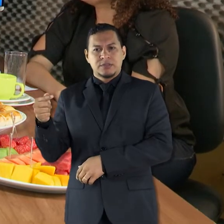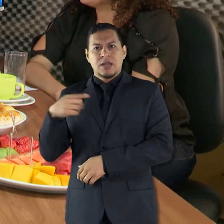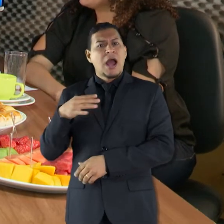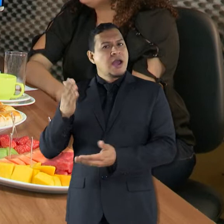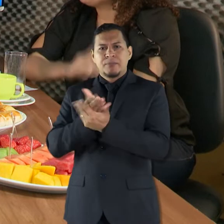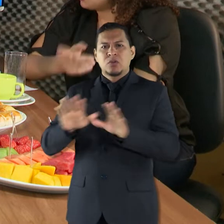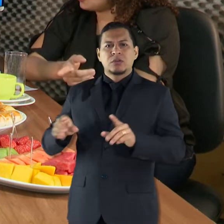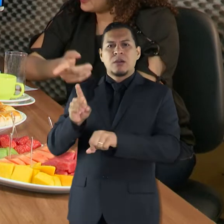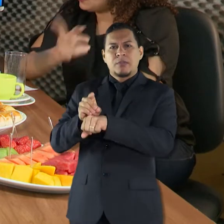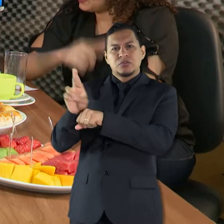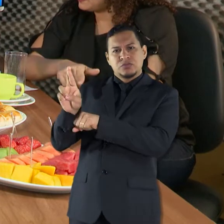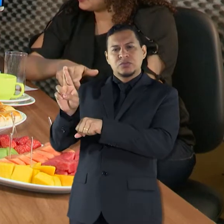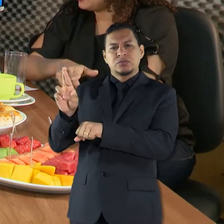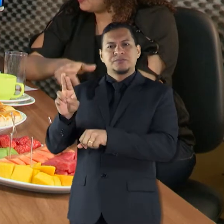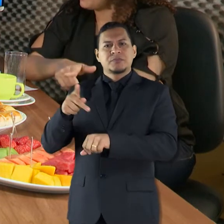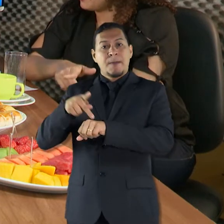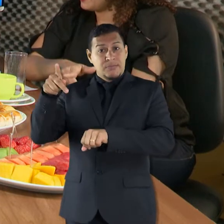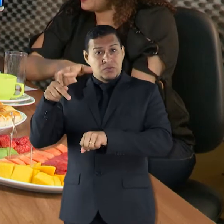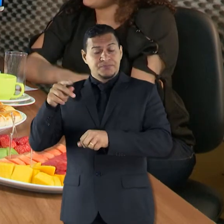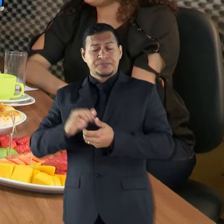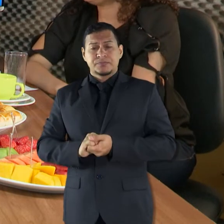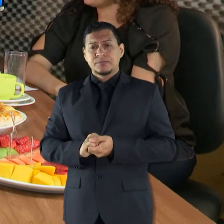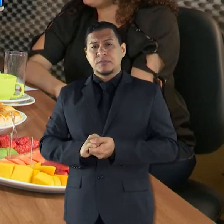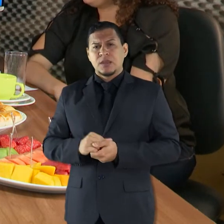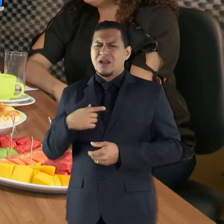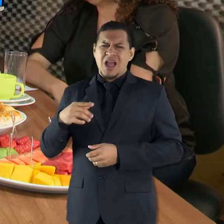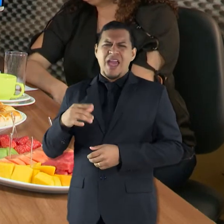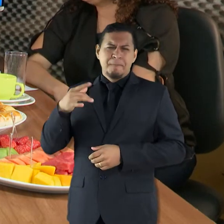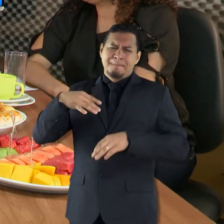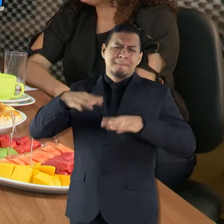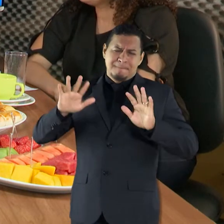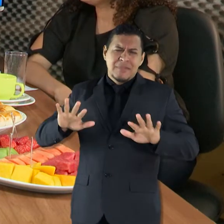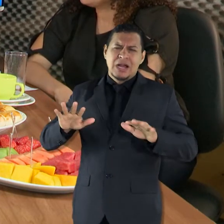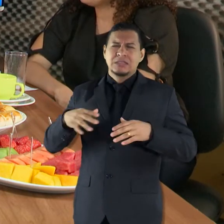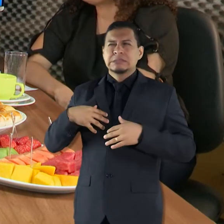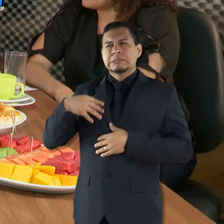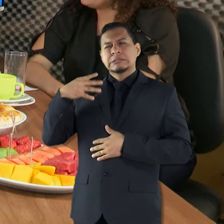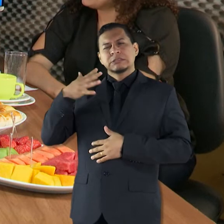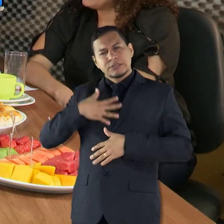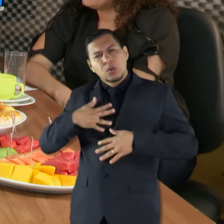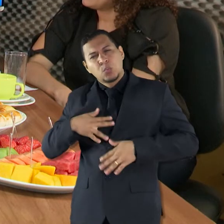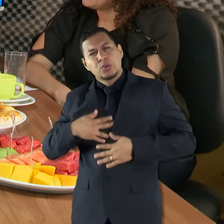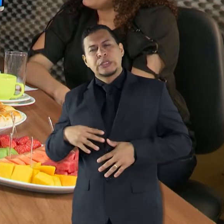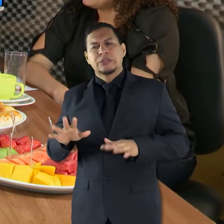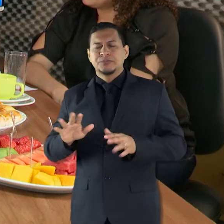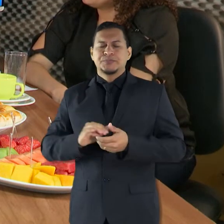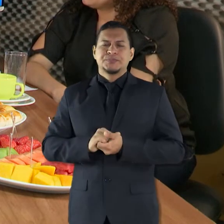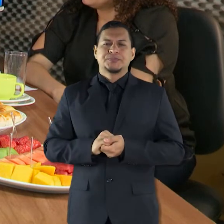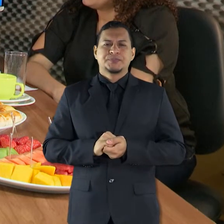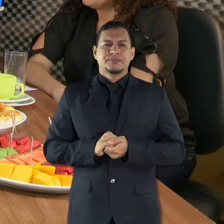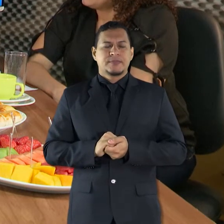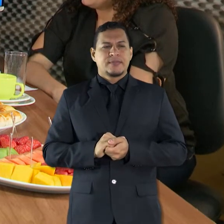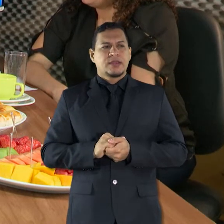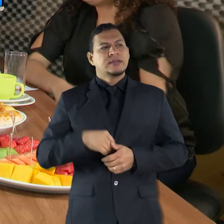terminei. Isso do doutorado ou do pós? Pós-doc. Tá. O pós-doc é bem mais tranquilo. É mais tranquilo, né? Entendi. O pós-doc